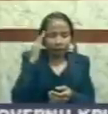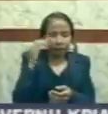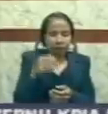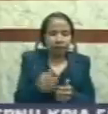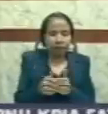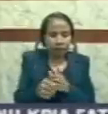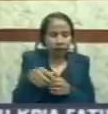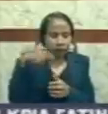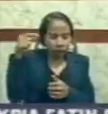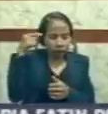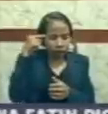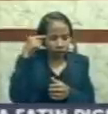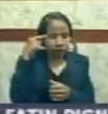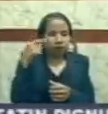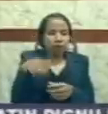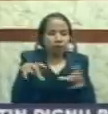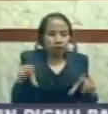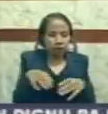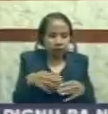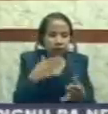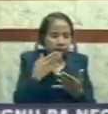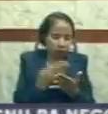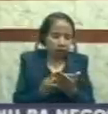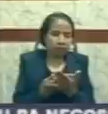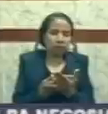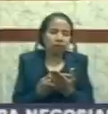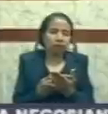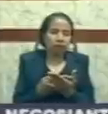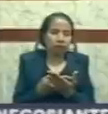aceita o governo e a posição, dia liu magidane,